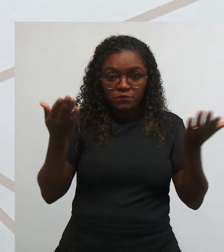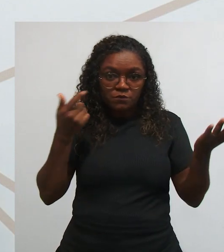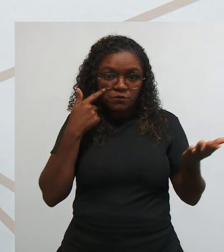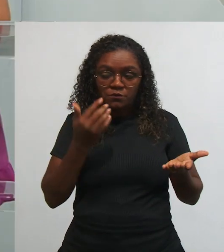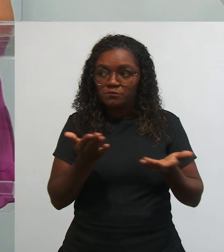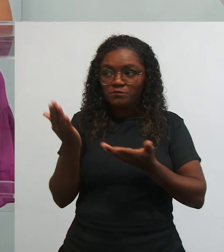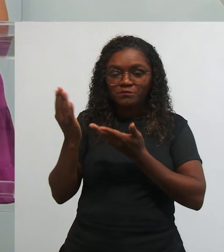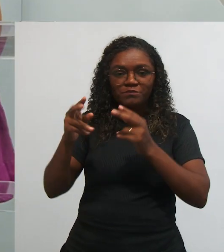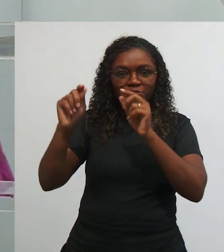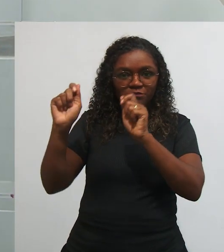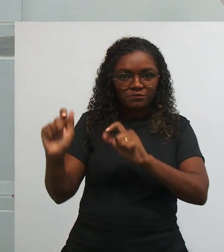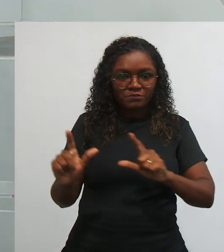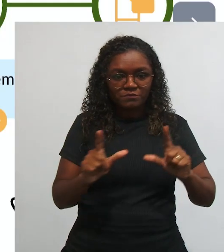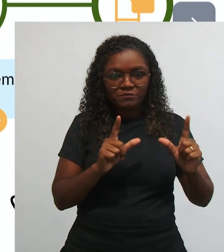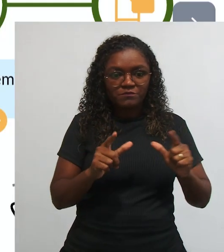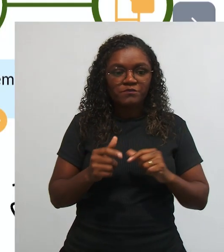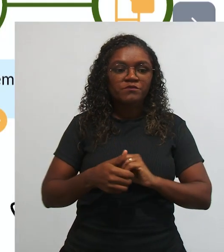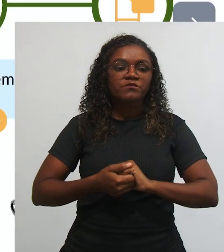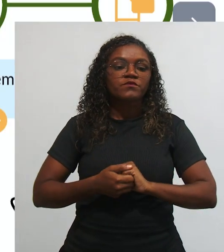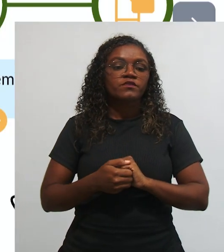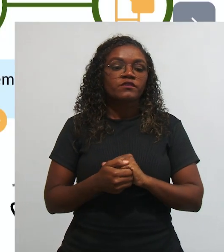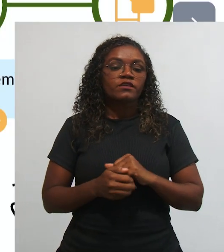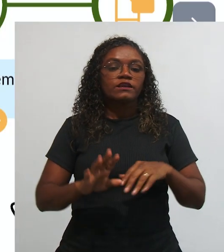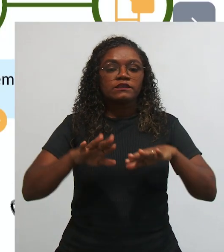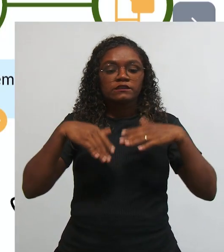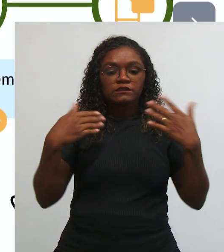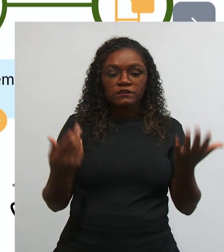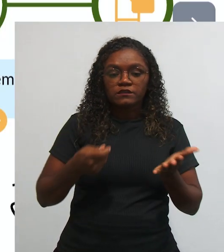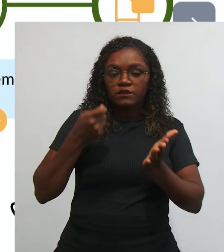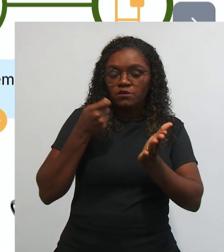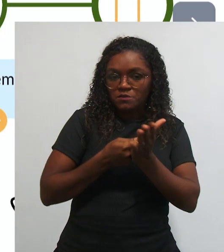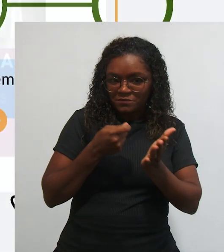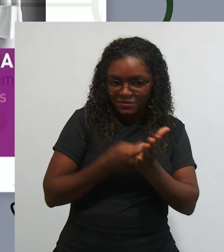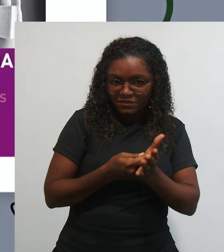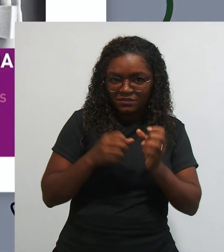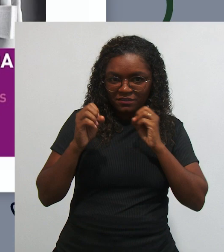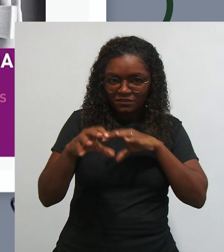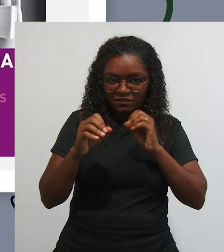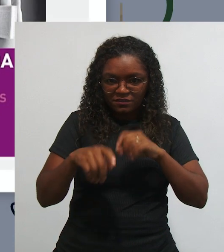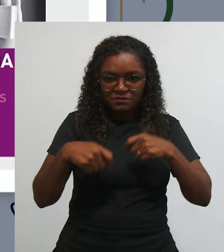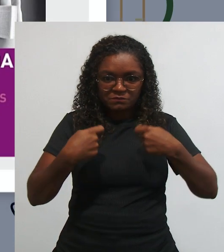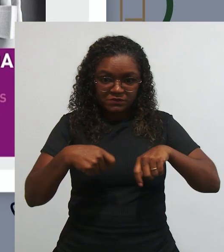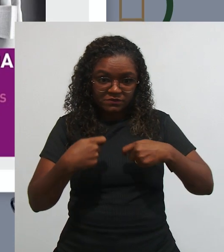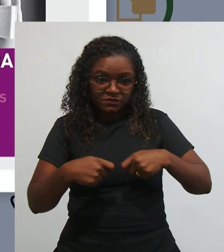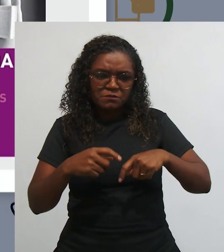interativa? Bom, já que ensinar exige rigorosidade metódica,